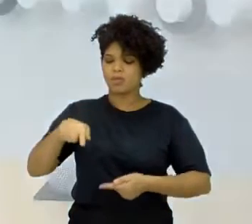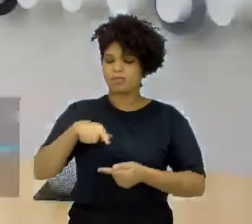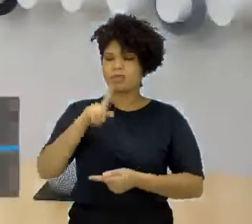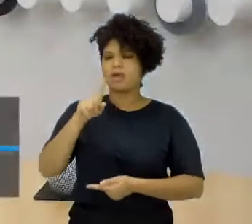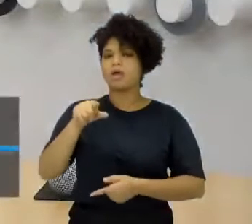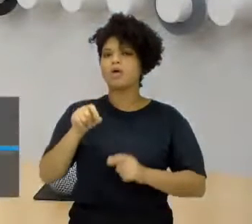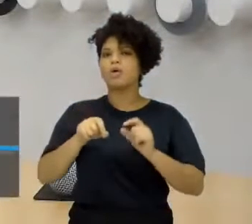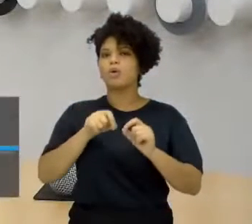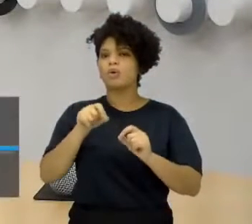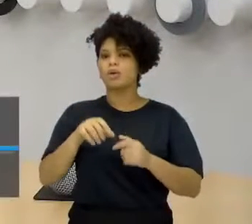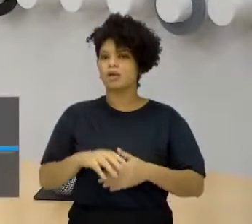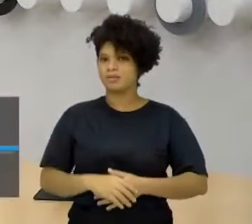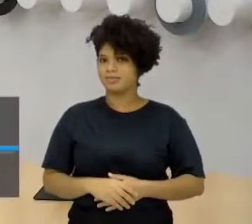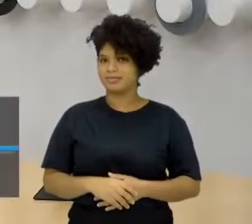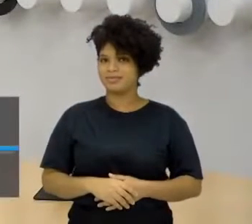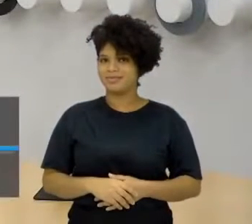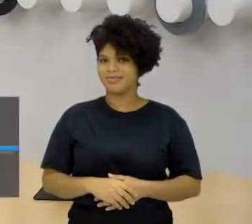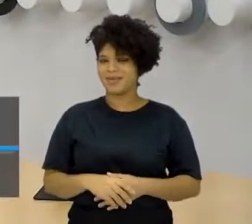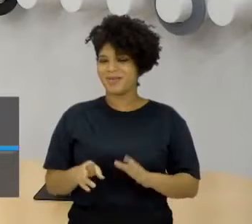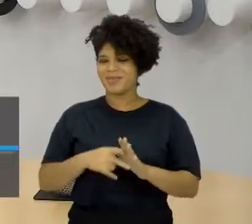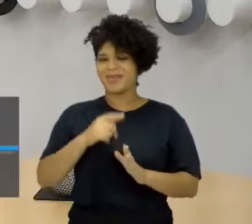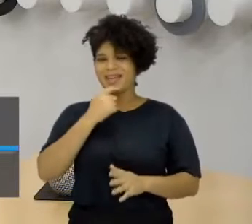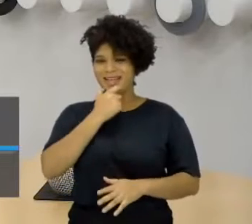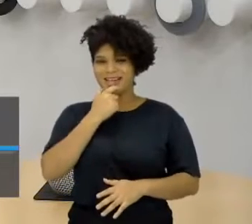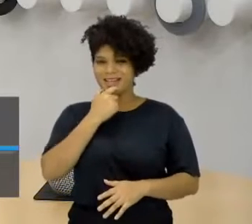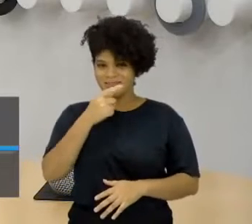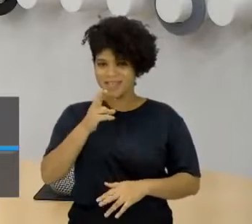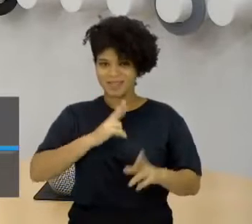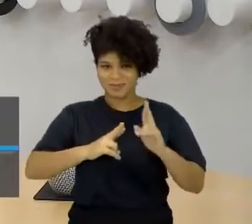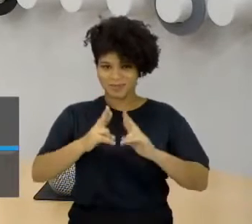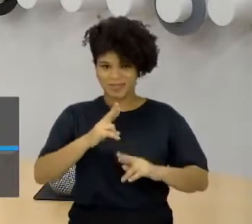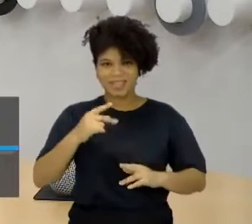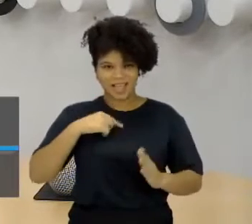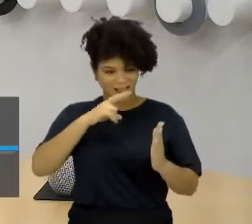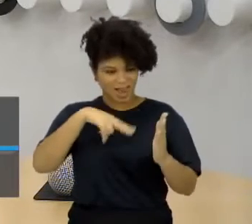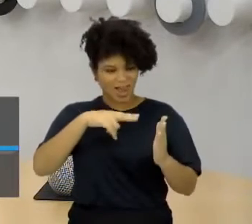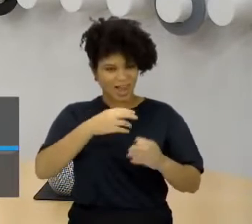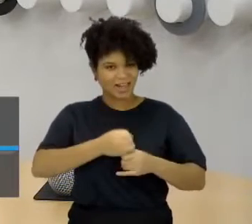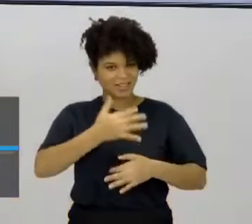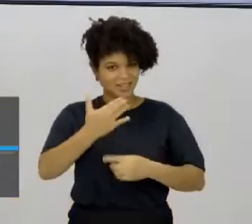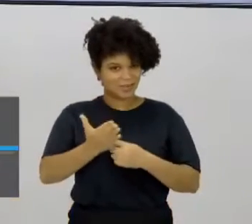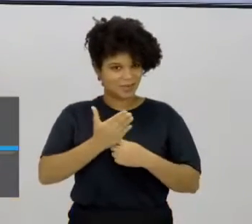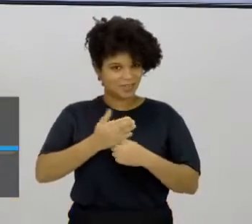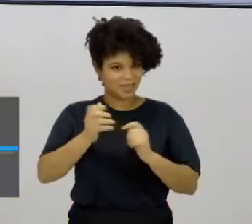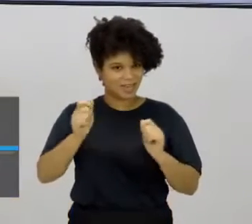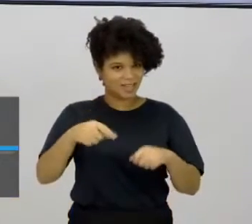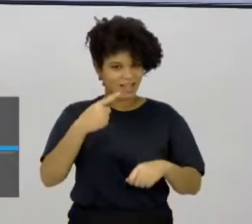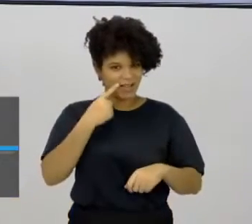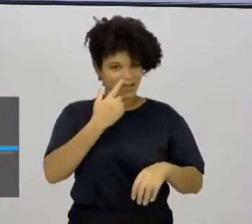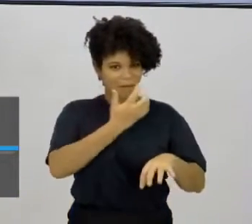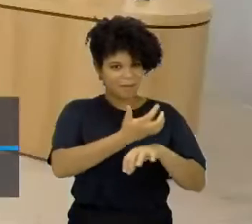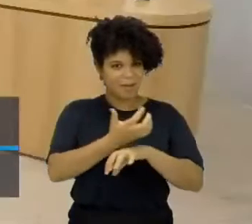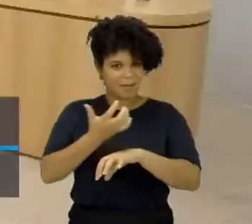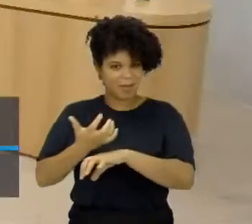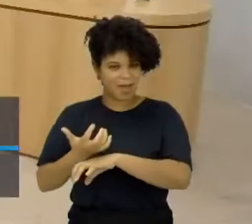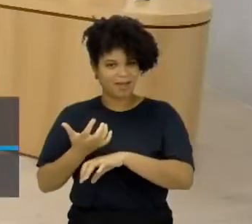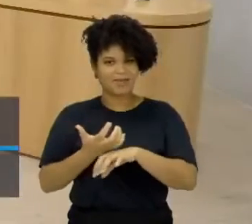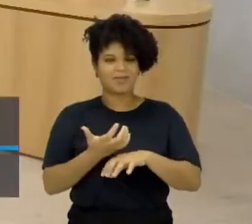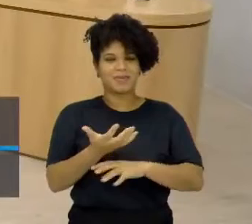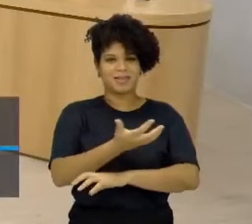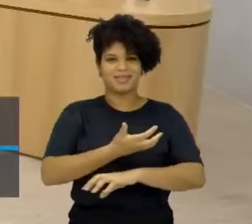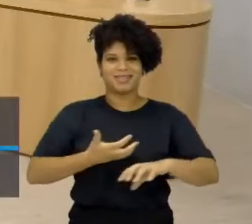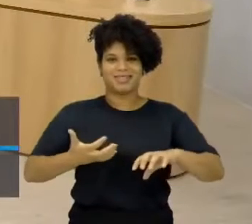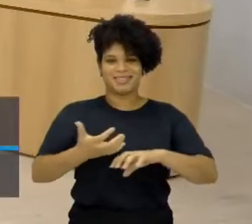globalização? What is globalization in English? Okay? Se quiser, responde em inglês que eu leio aqui no chat. Esse problema nós não vamos ter aqui, né,